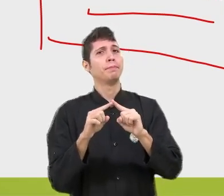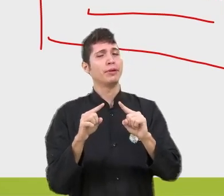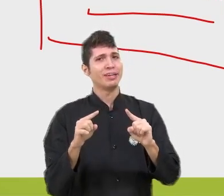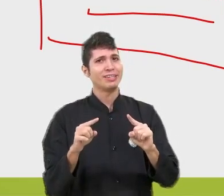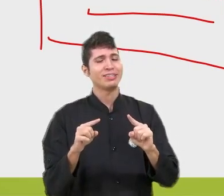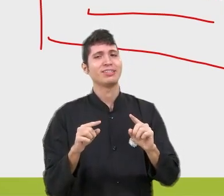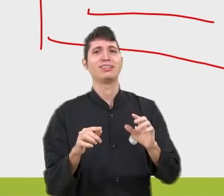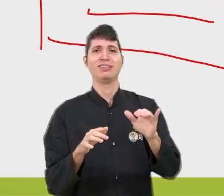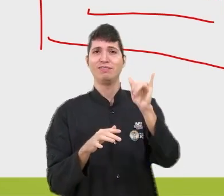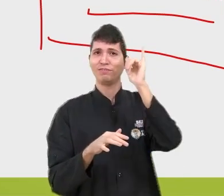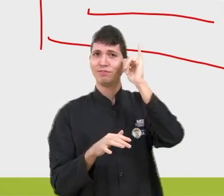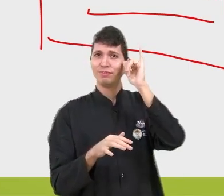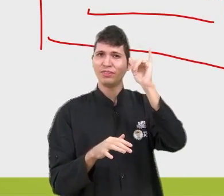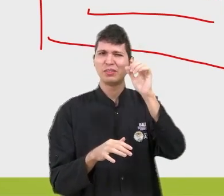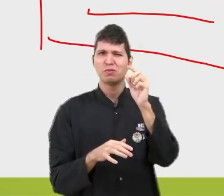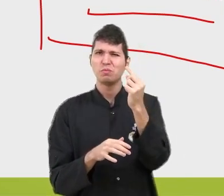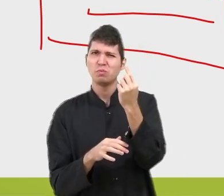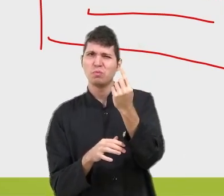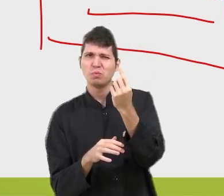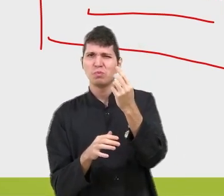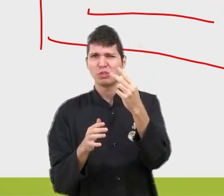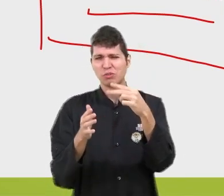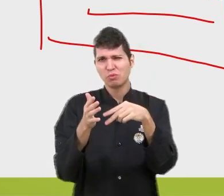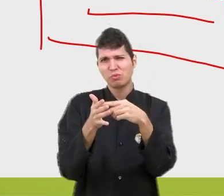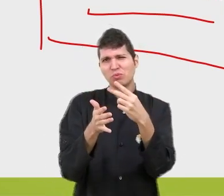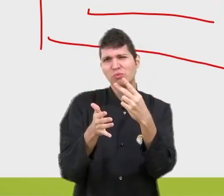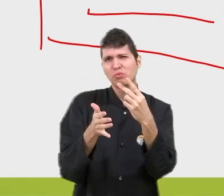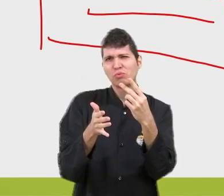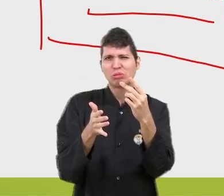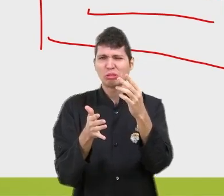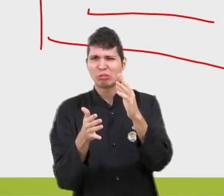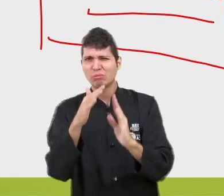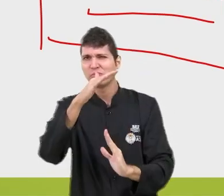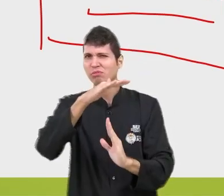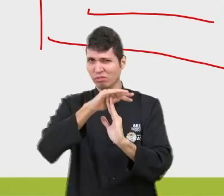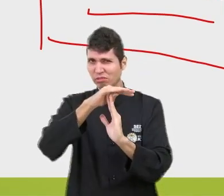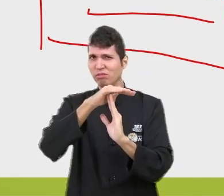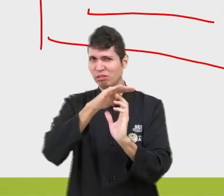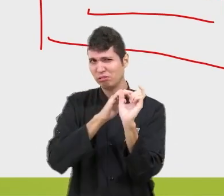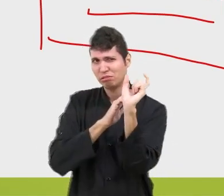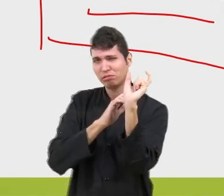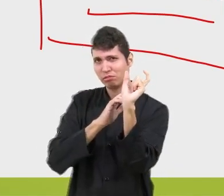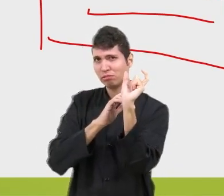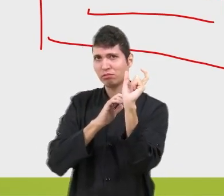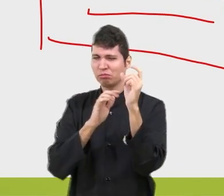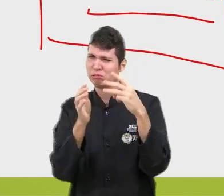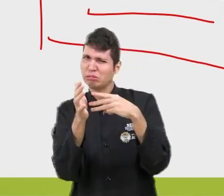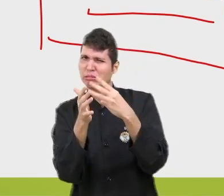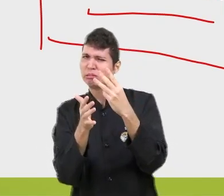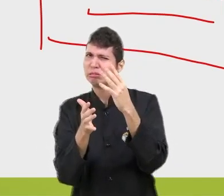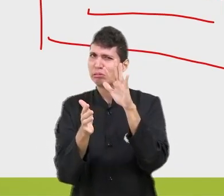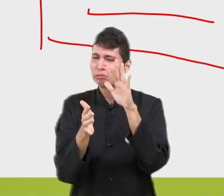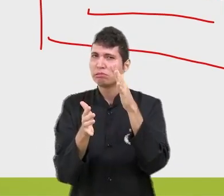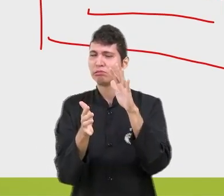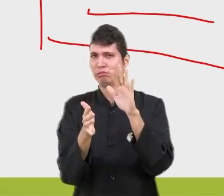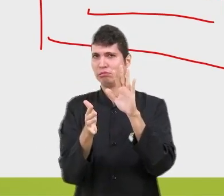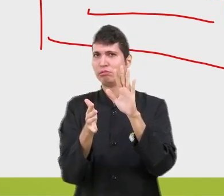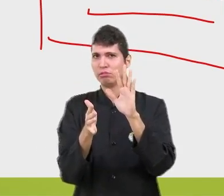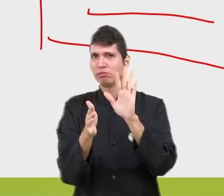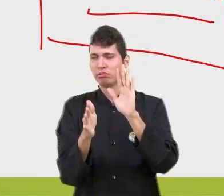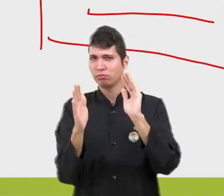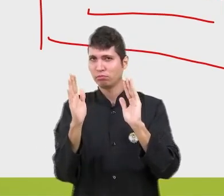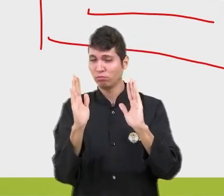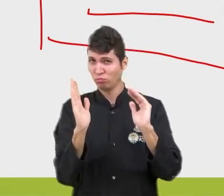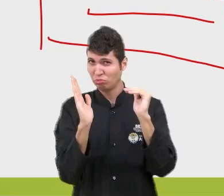não ser que essas palavras, né? Quando eu falo palavras, eu não falo só os conectivos. A não ser que essas